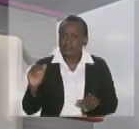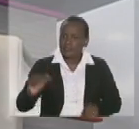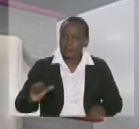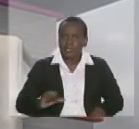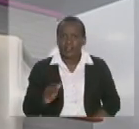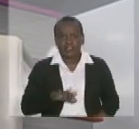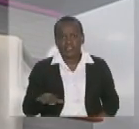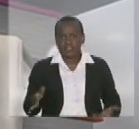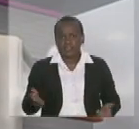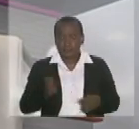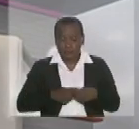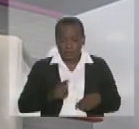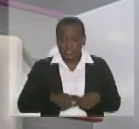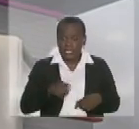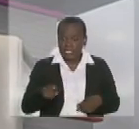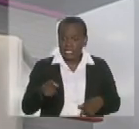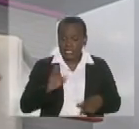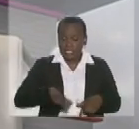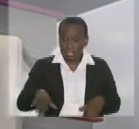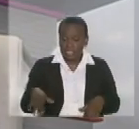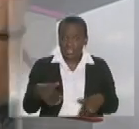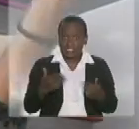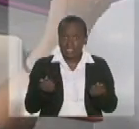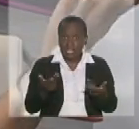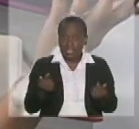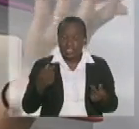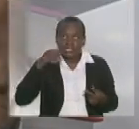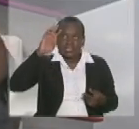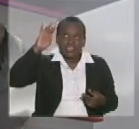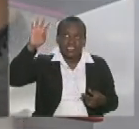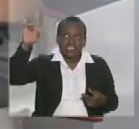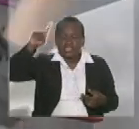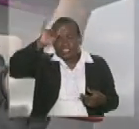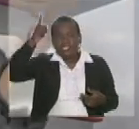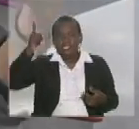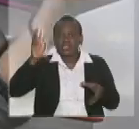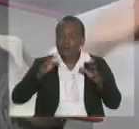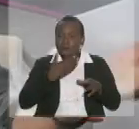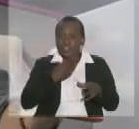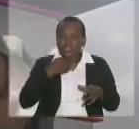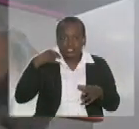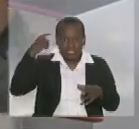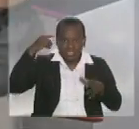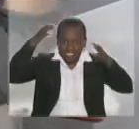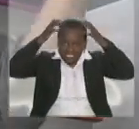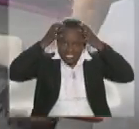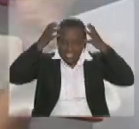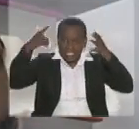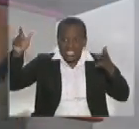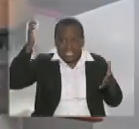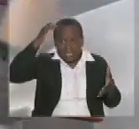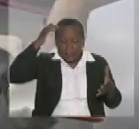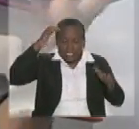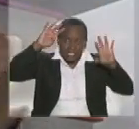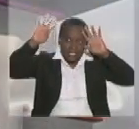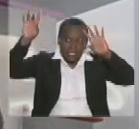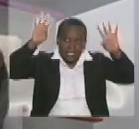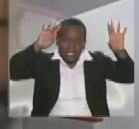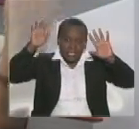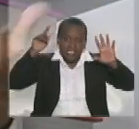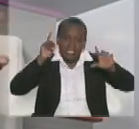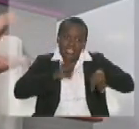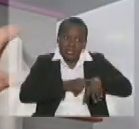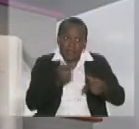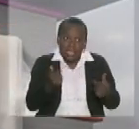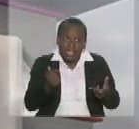é um mal muito grande, porque a criança, é no ócio que ela cria, né? É no ócio que ela vai, como o menino maluquinho, criava as coisas dentro da cabeça dele, né?